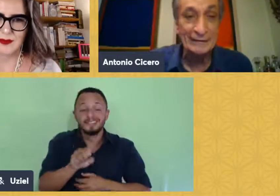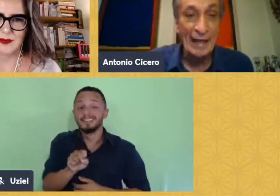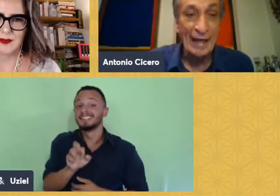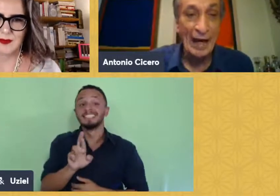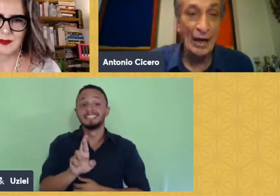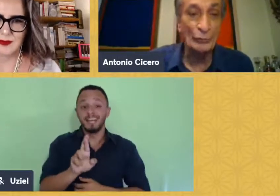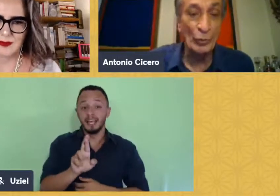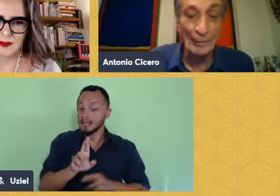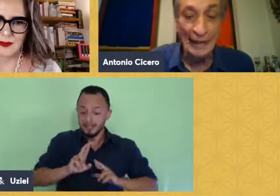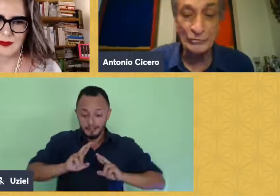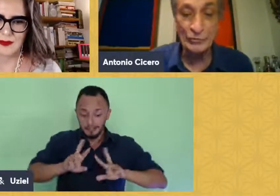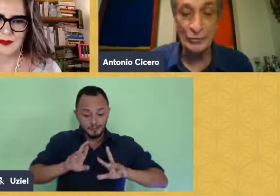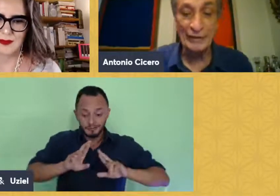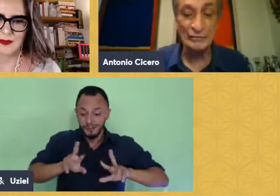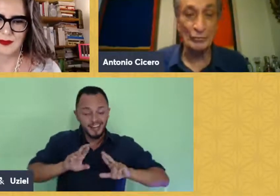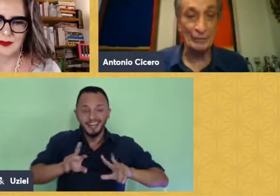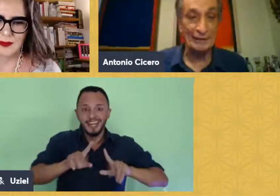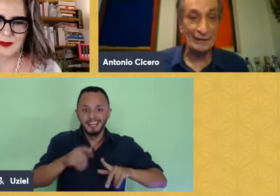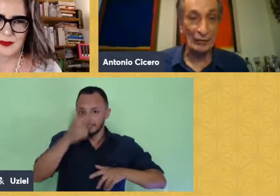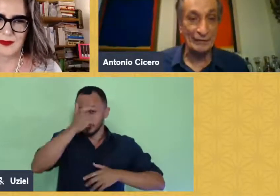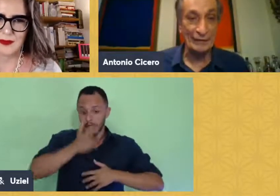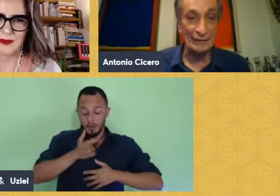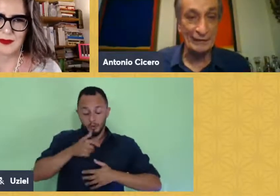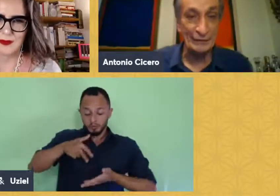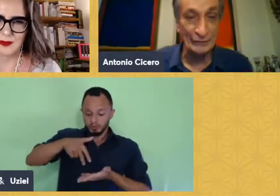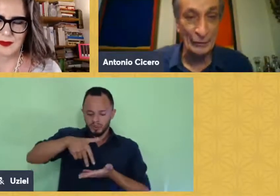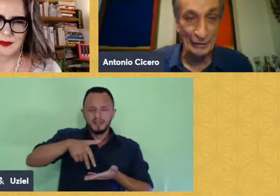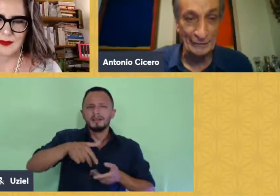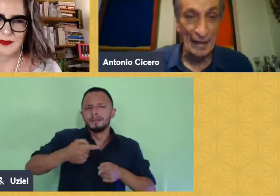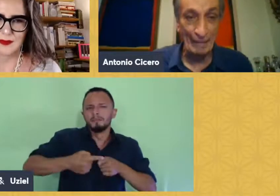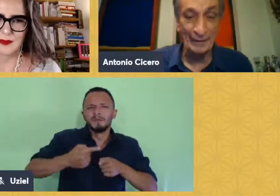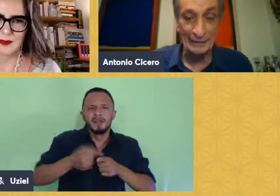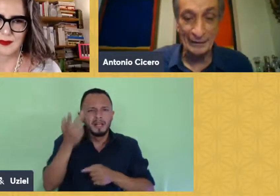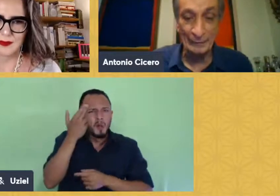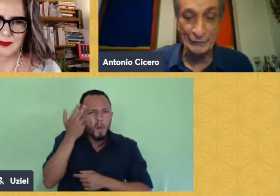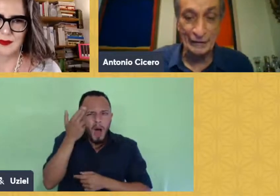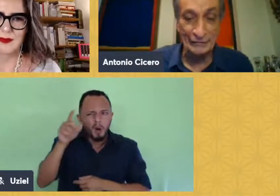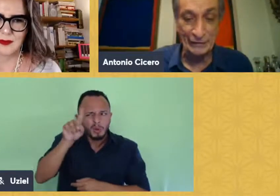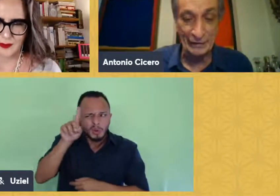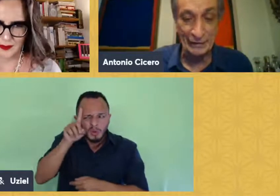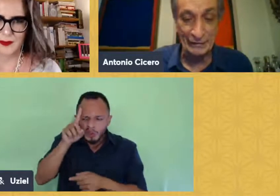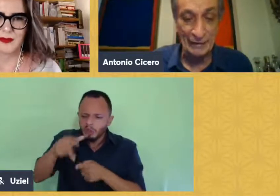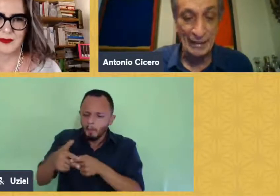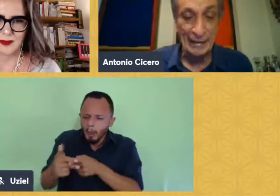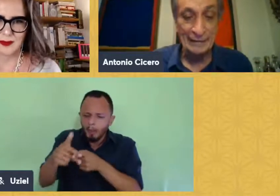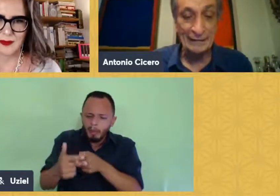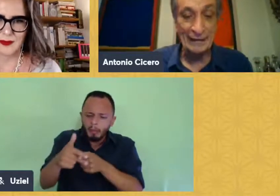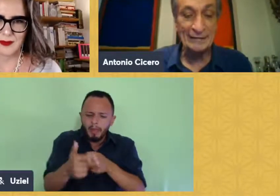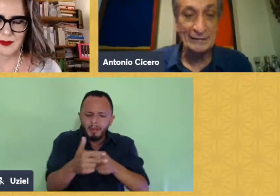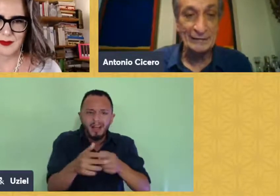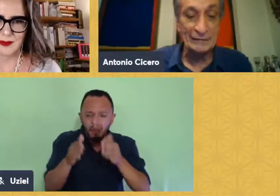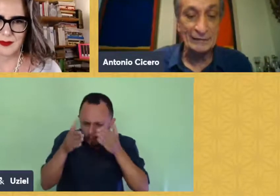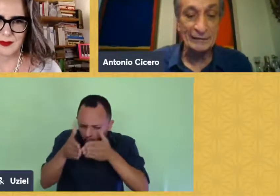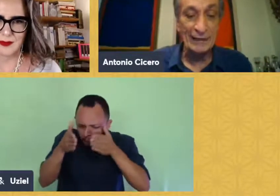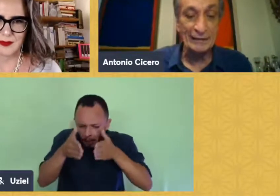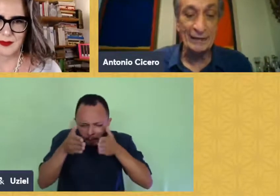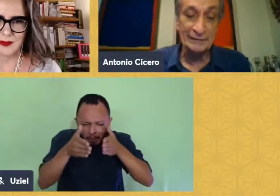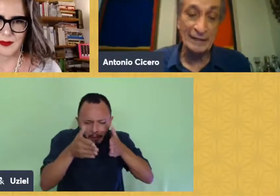desse automático e instrumental que nós aprendemos desde criança.